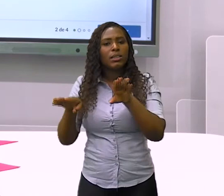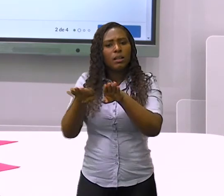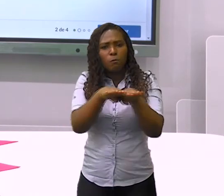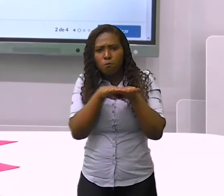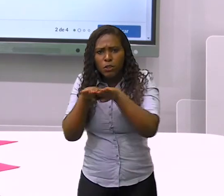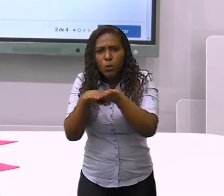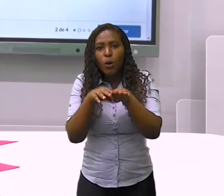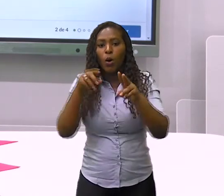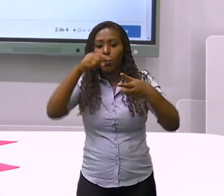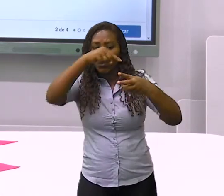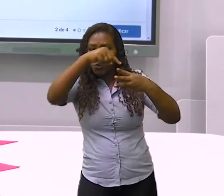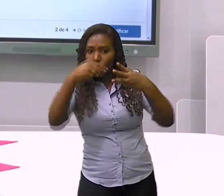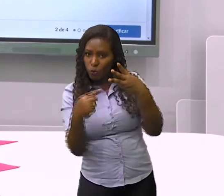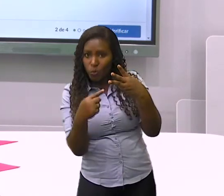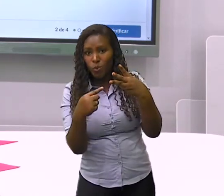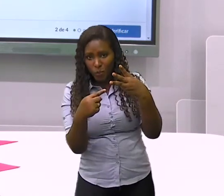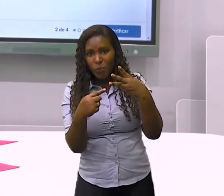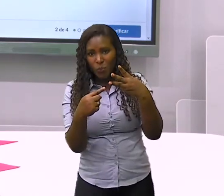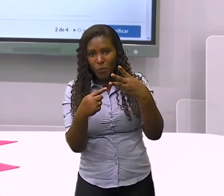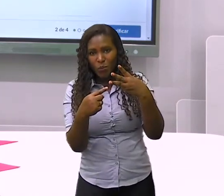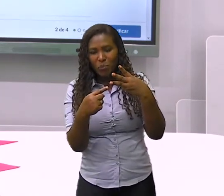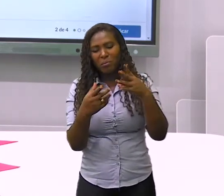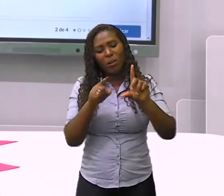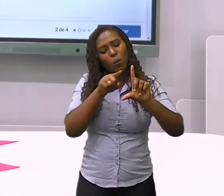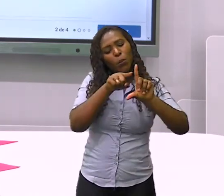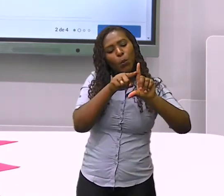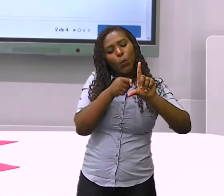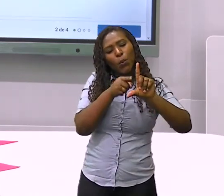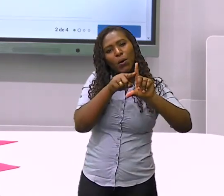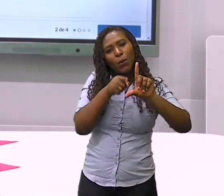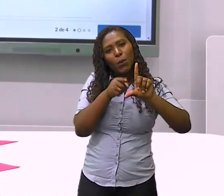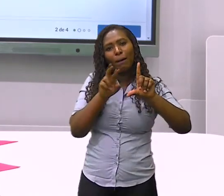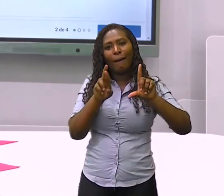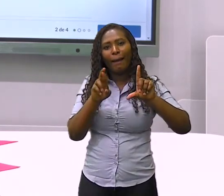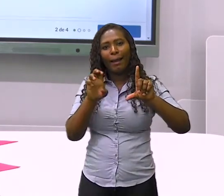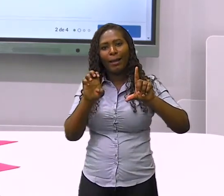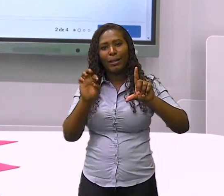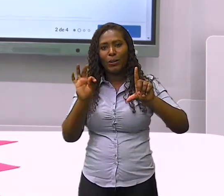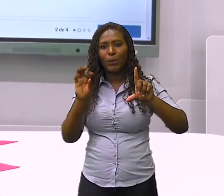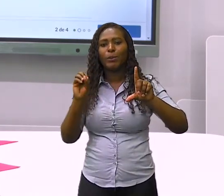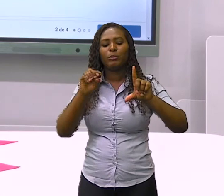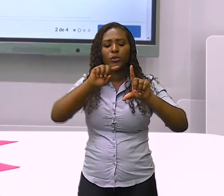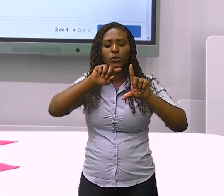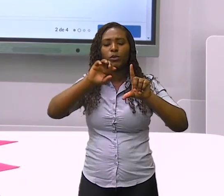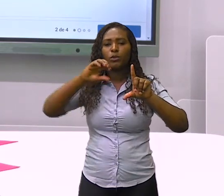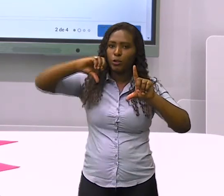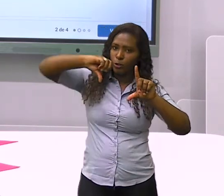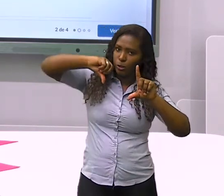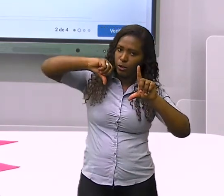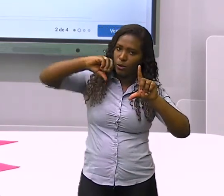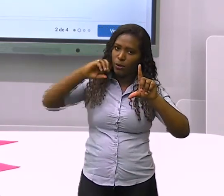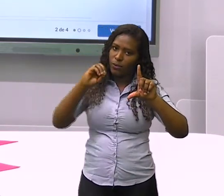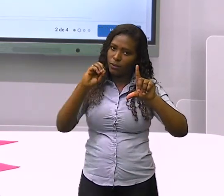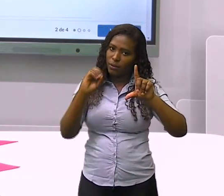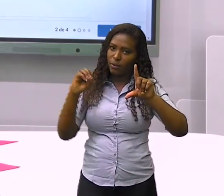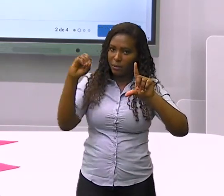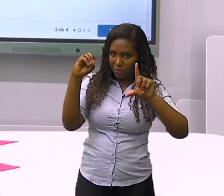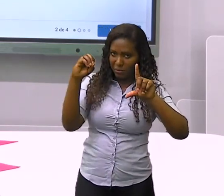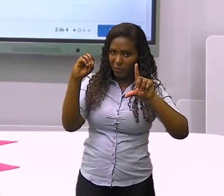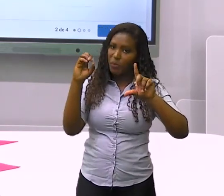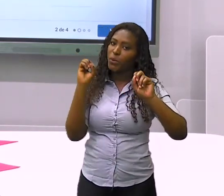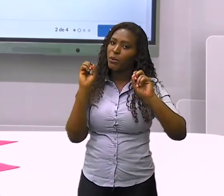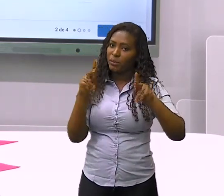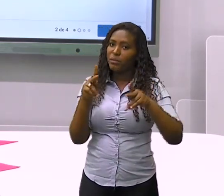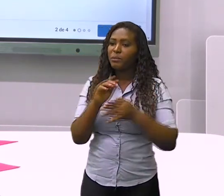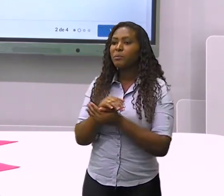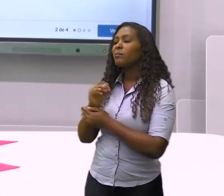ângulo de 90 graus. É a única que é parecida. Tá vendo? Essa aqui tem lados paralelos, mas não forma ângulo de 90 graus.